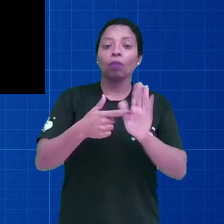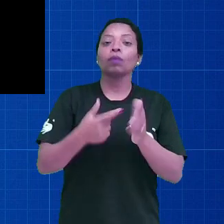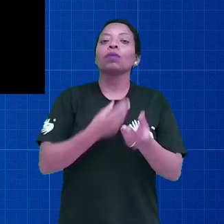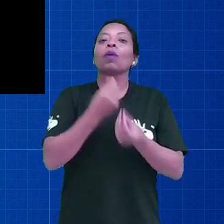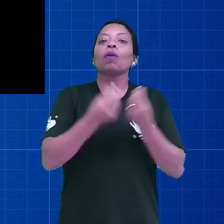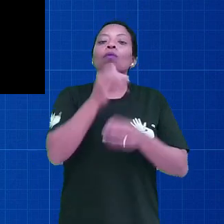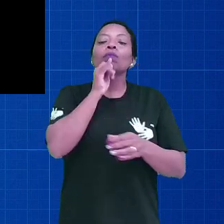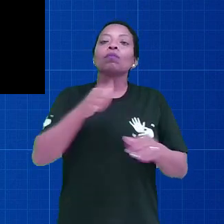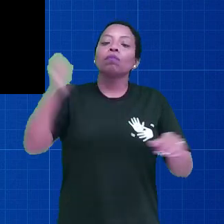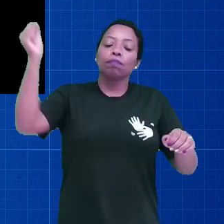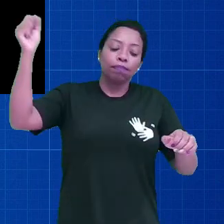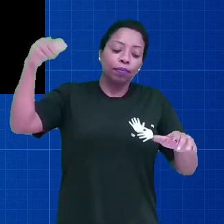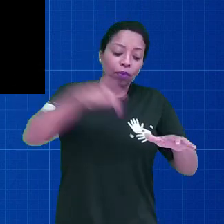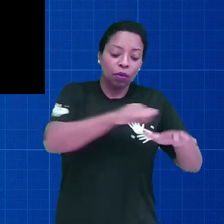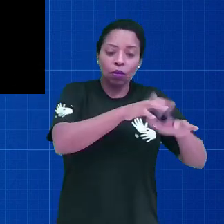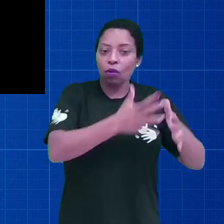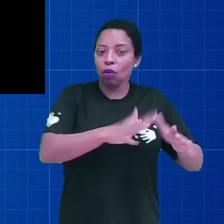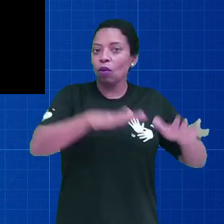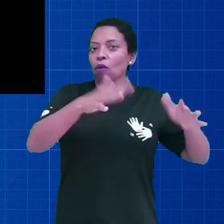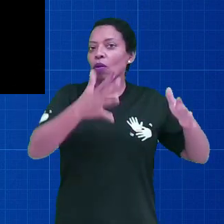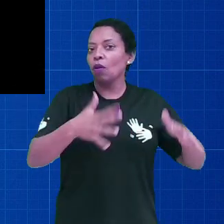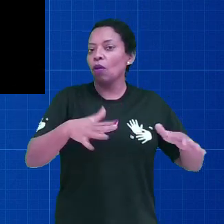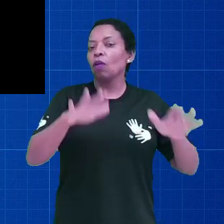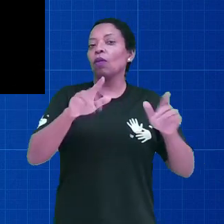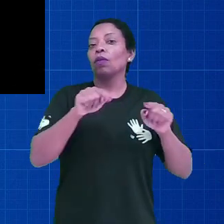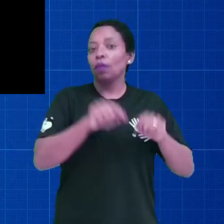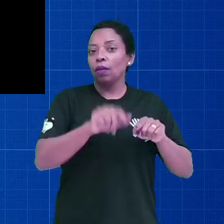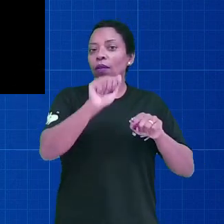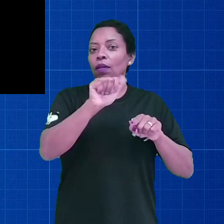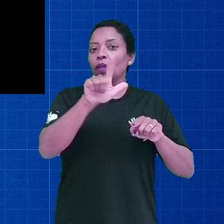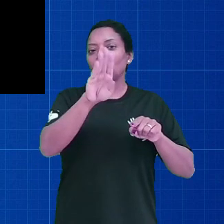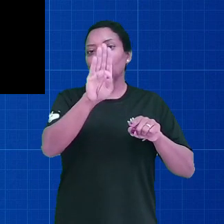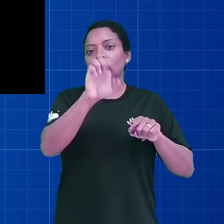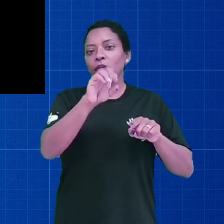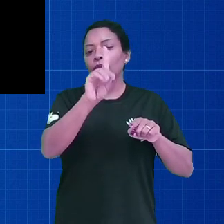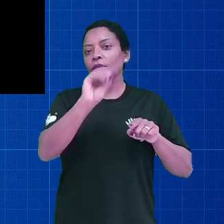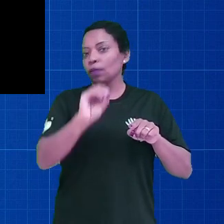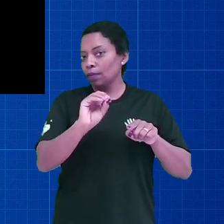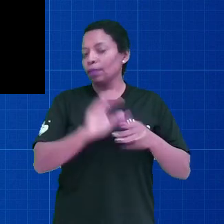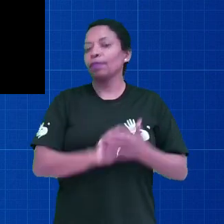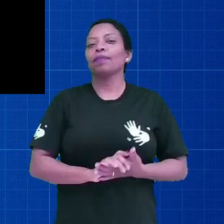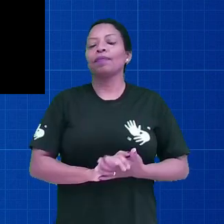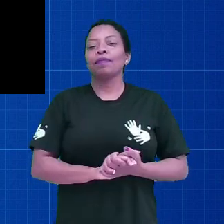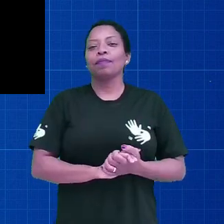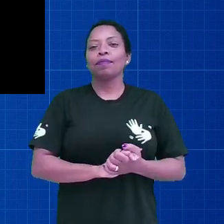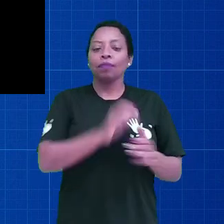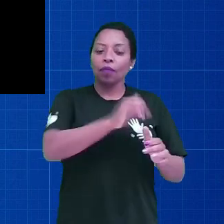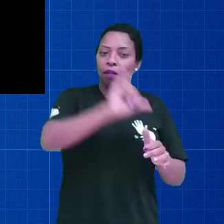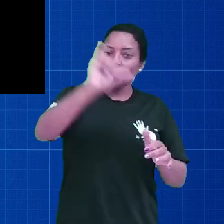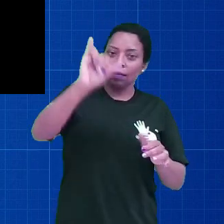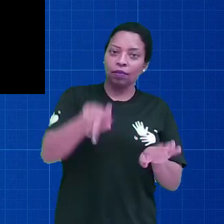como a superfície é iluminada pelo Sol, é denominada de albedo. E